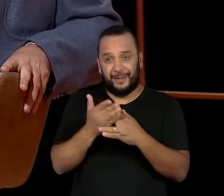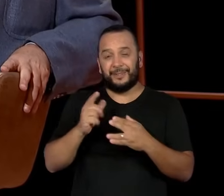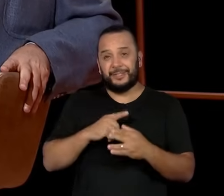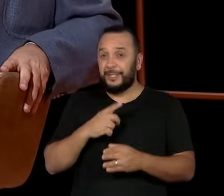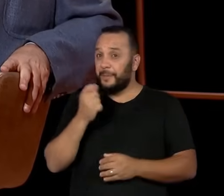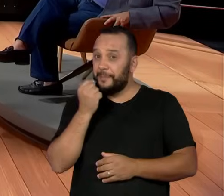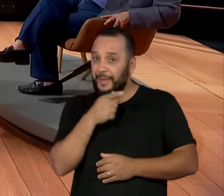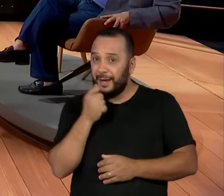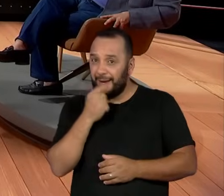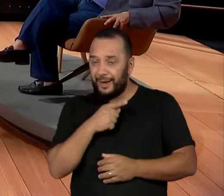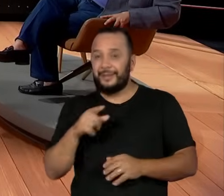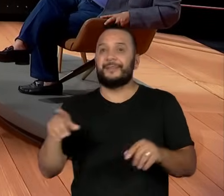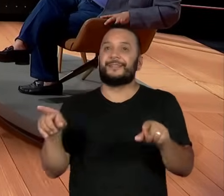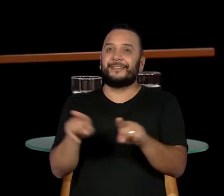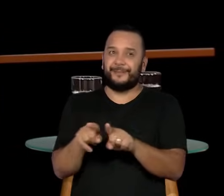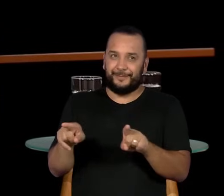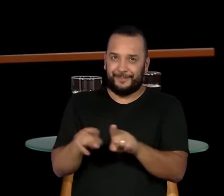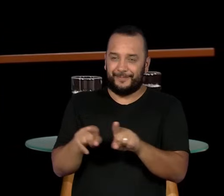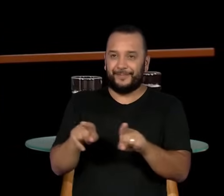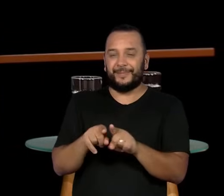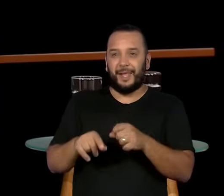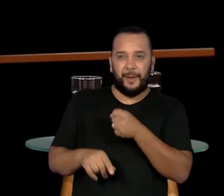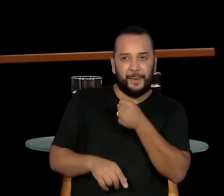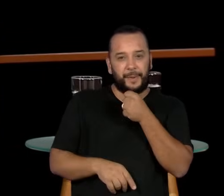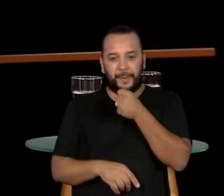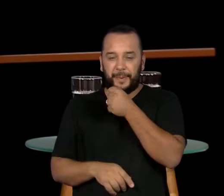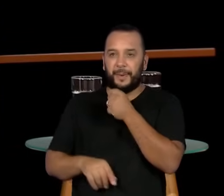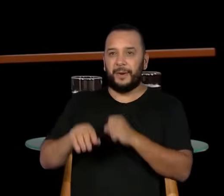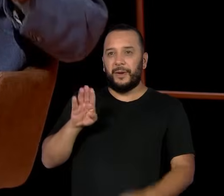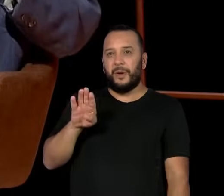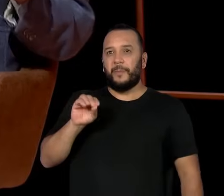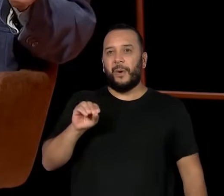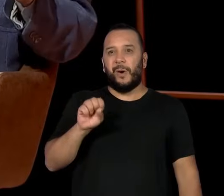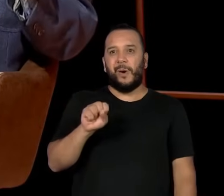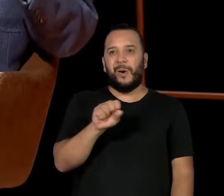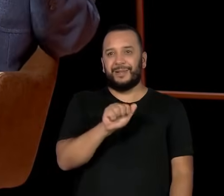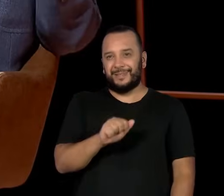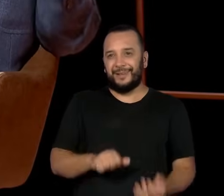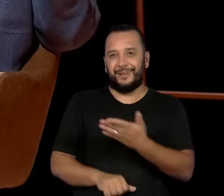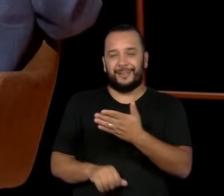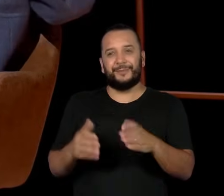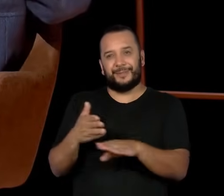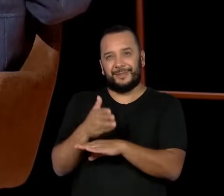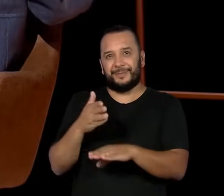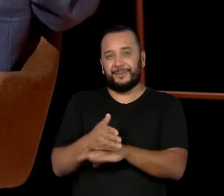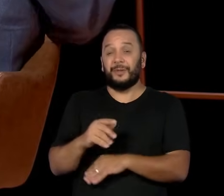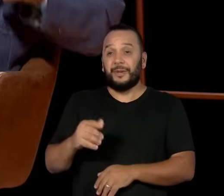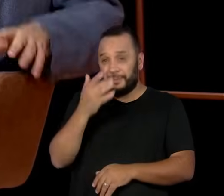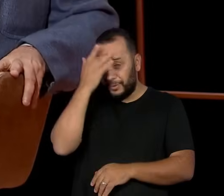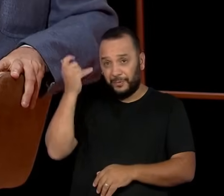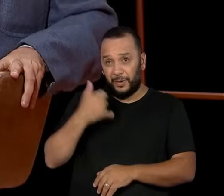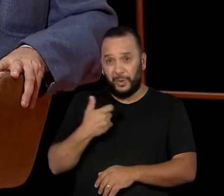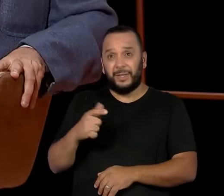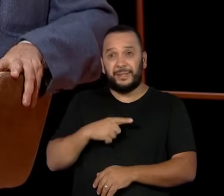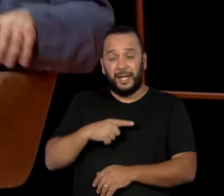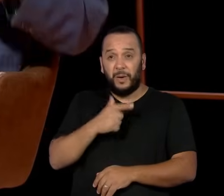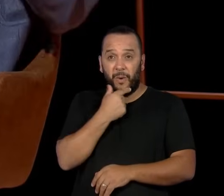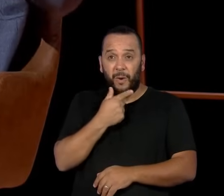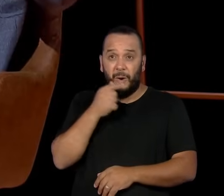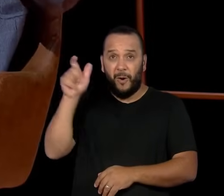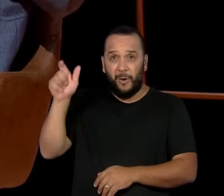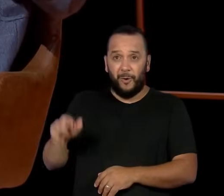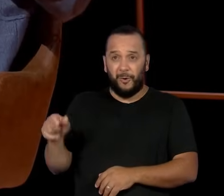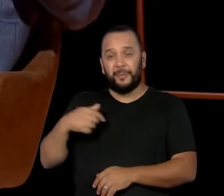humoristas e os cantores de Bossa Nova. E ele participou porque me disseram, tem um camarada cantando o Comedor